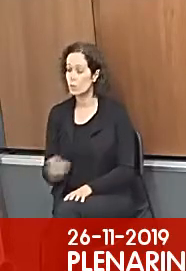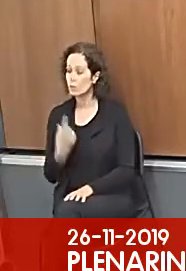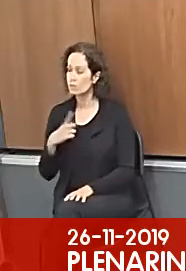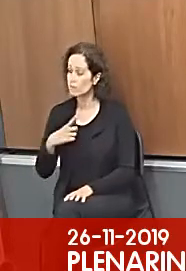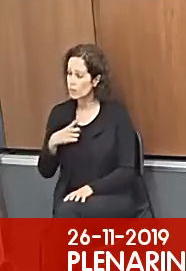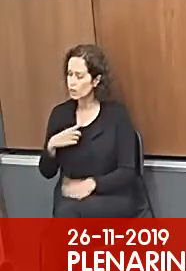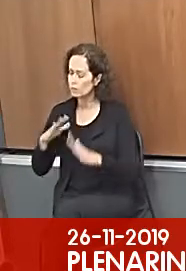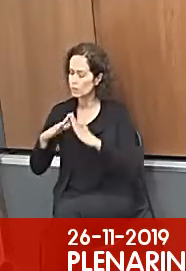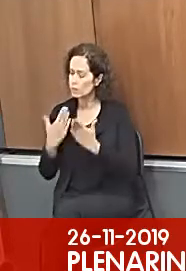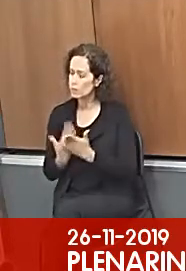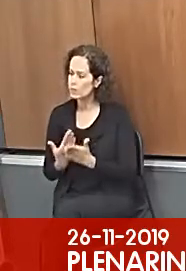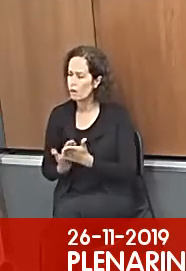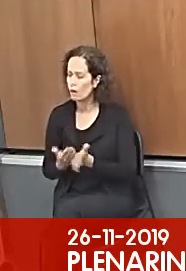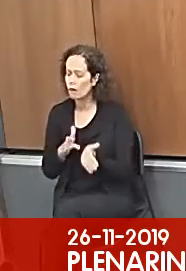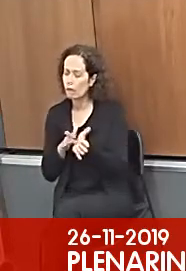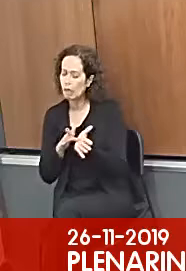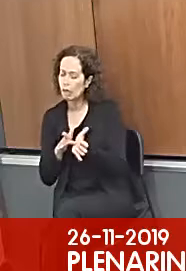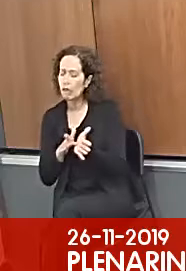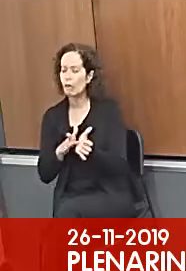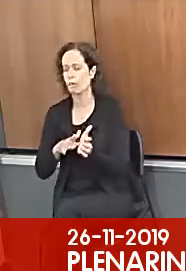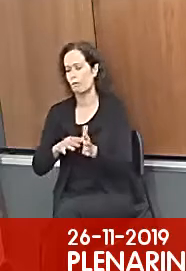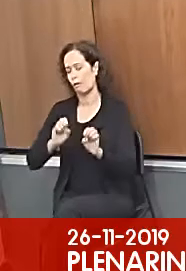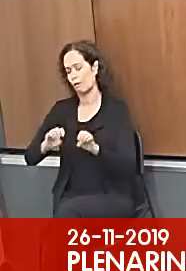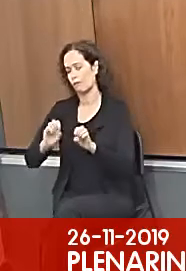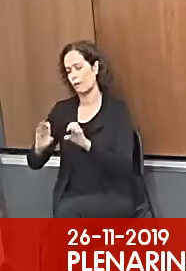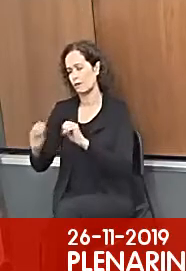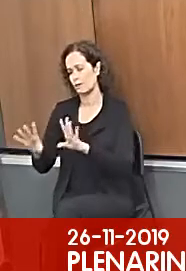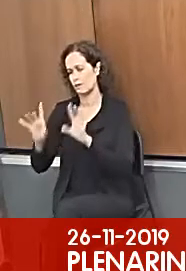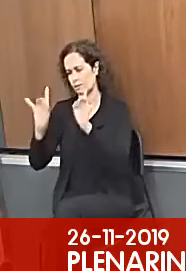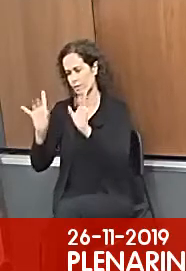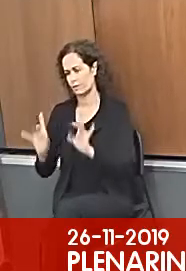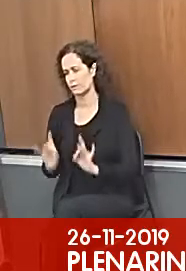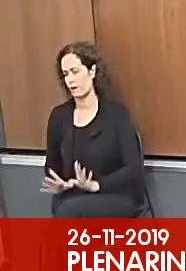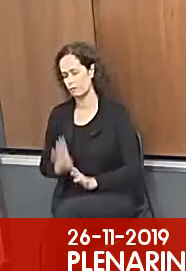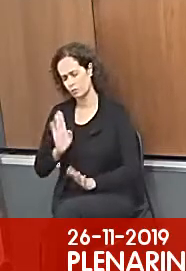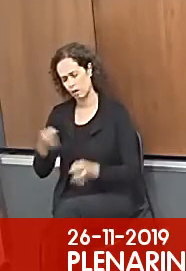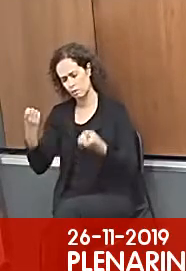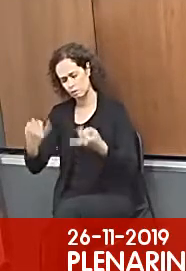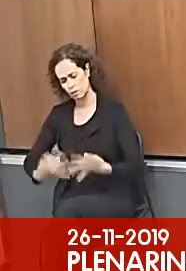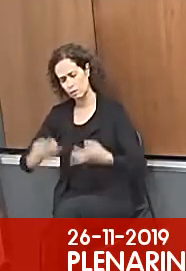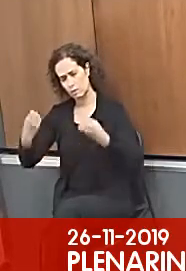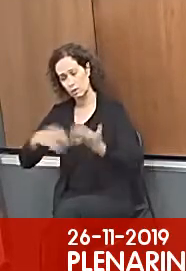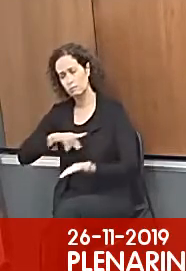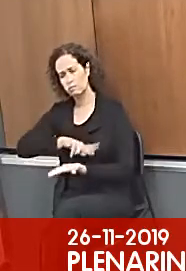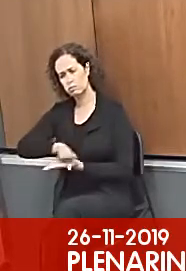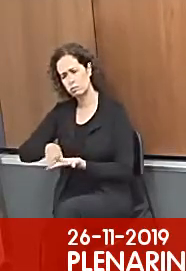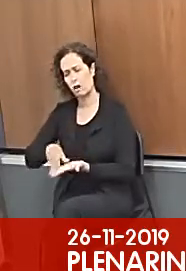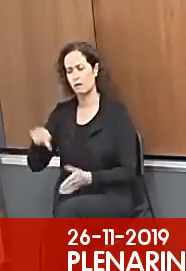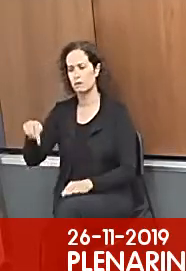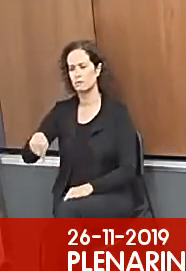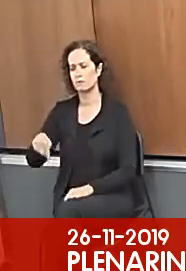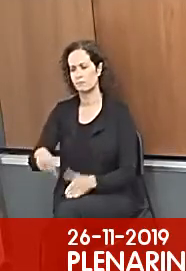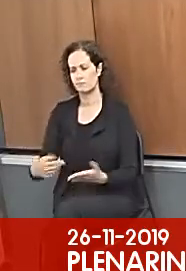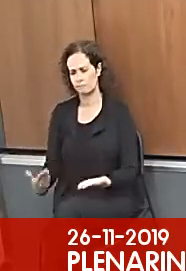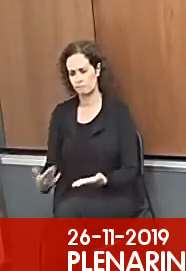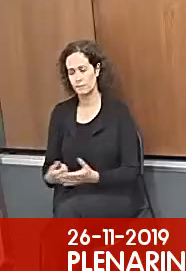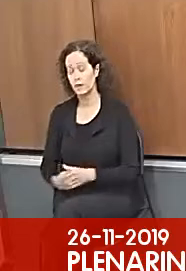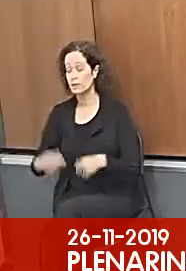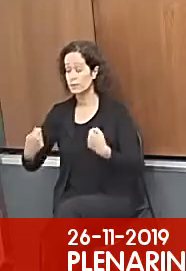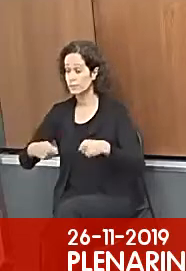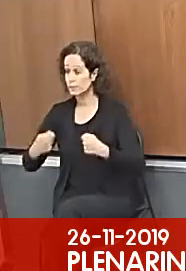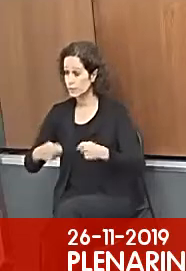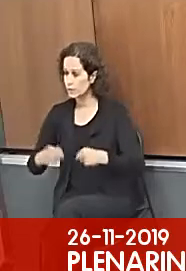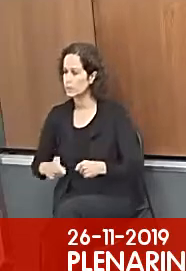escola fazendo de conta que é educação especial. Nós já falamos isso aqui várias vezes, né? É, nós